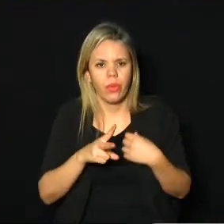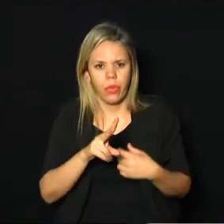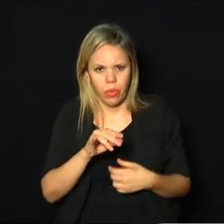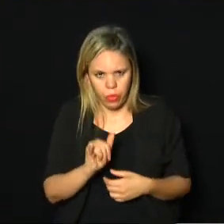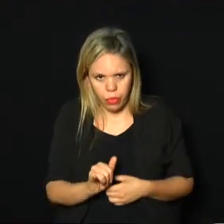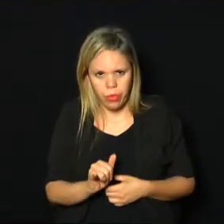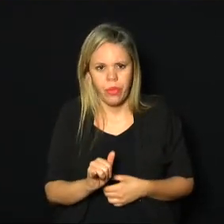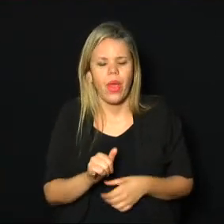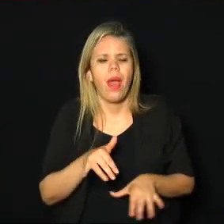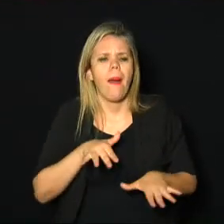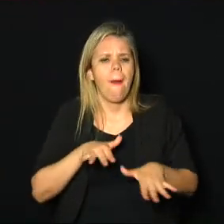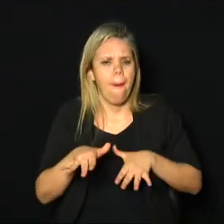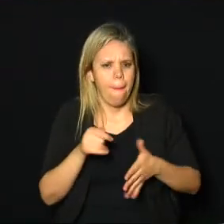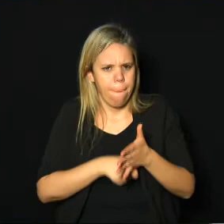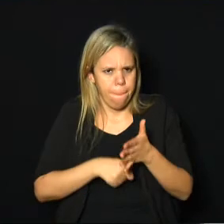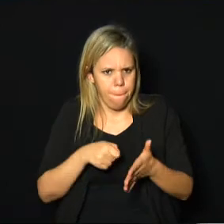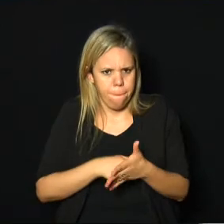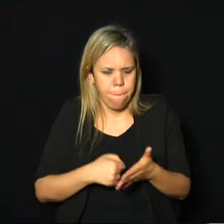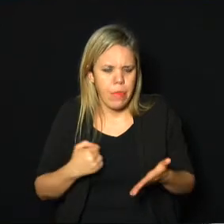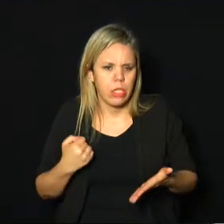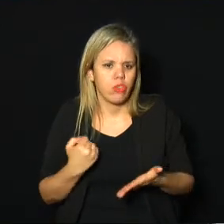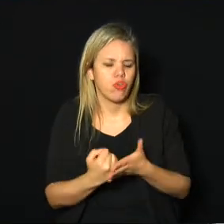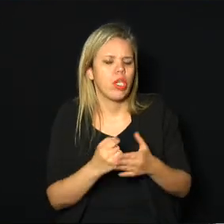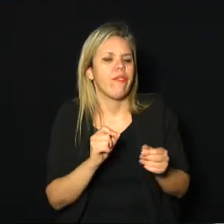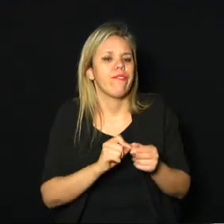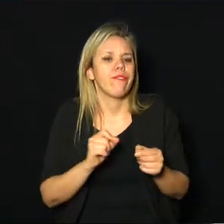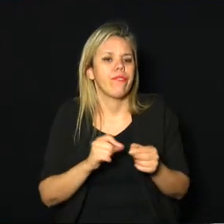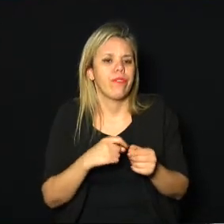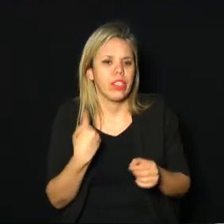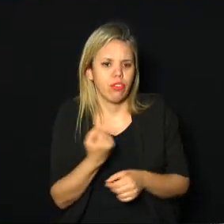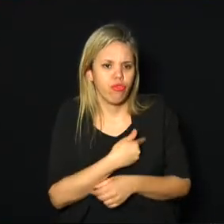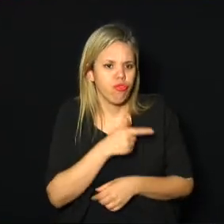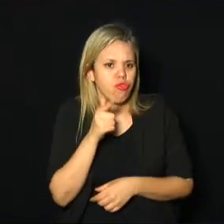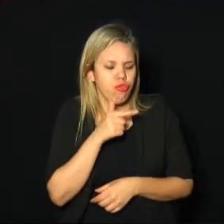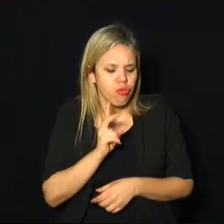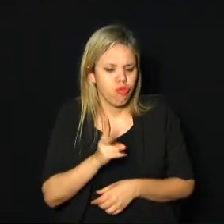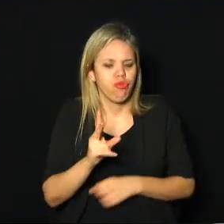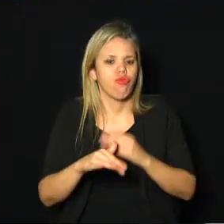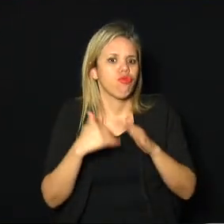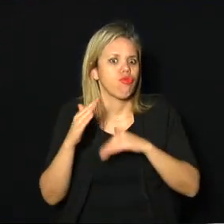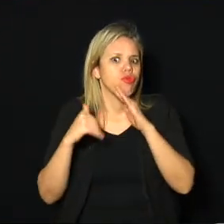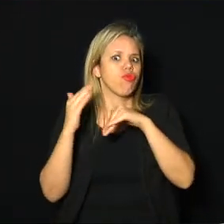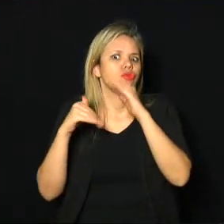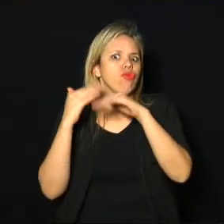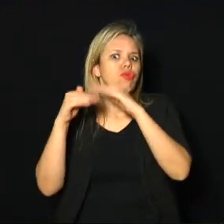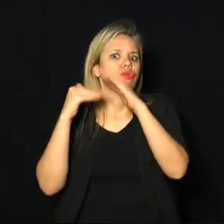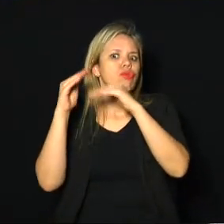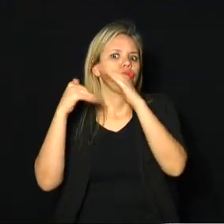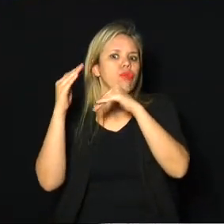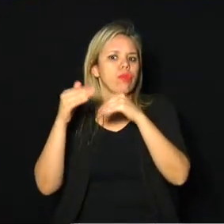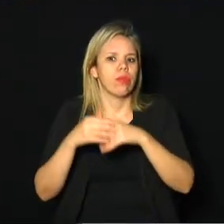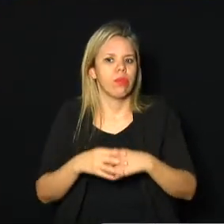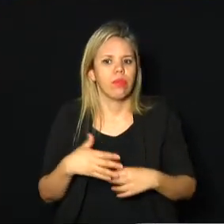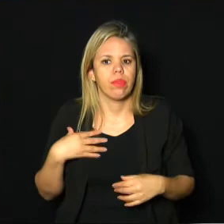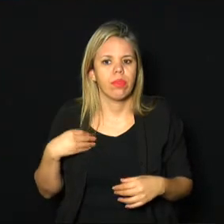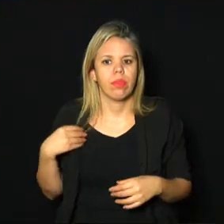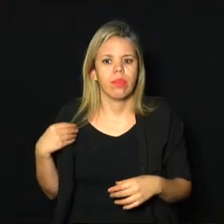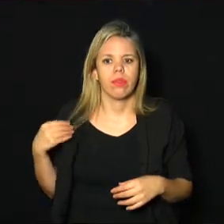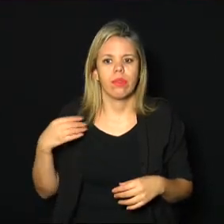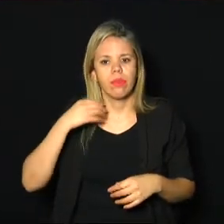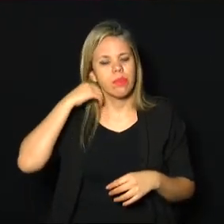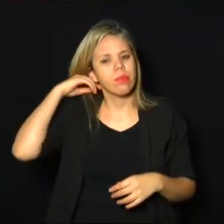mobilizar e ajudar a fazer com que a gente consiga continuar avançando nessa rede